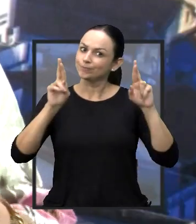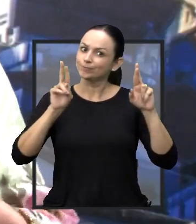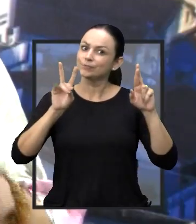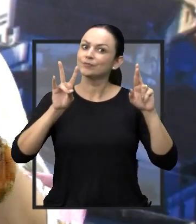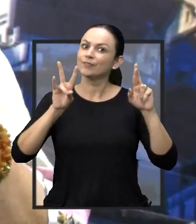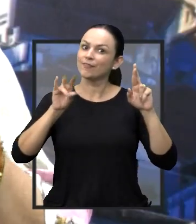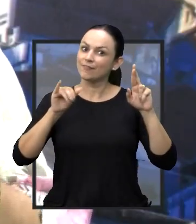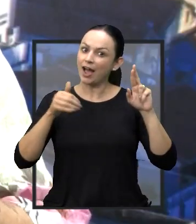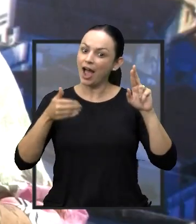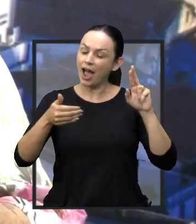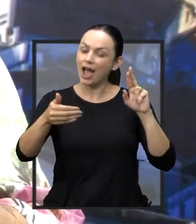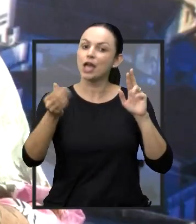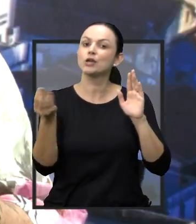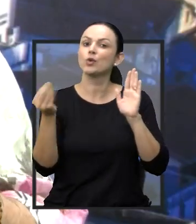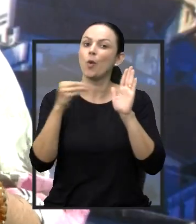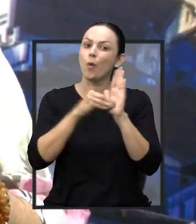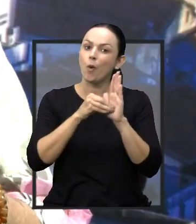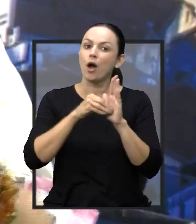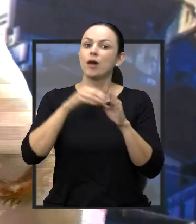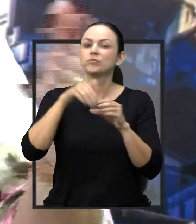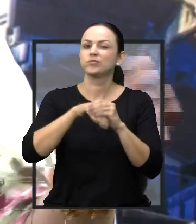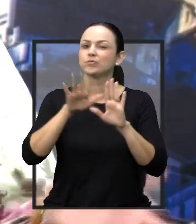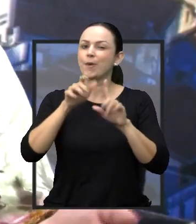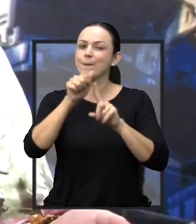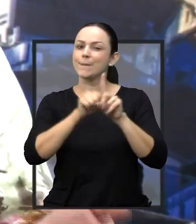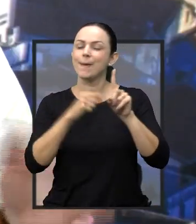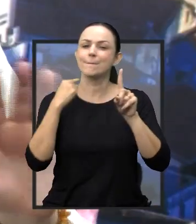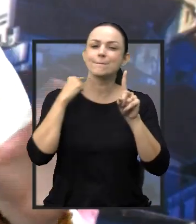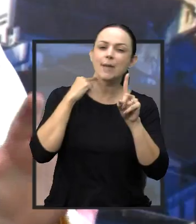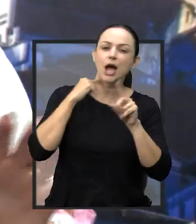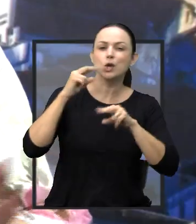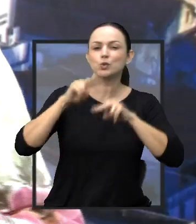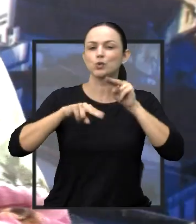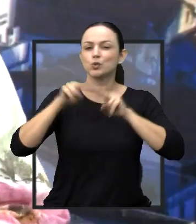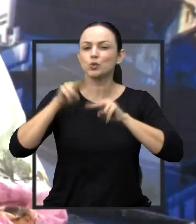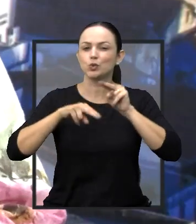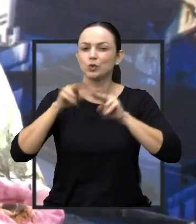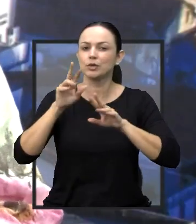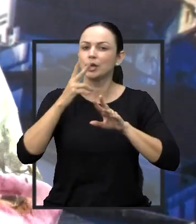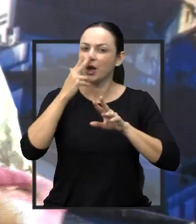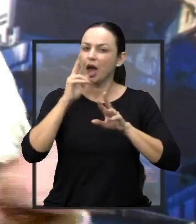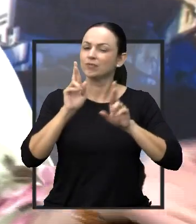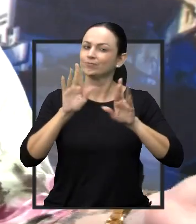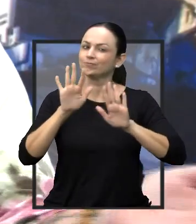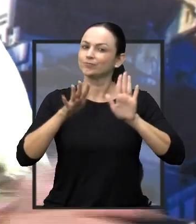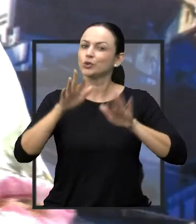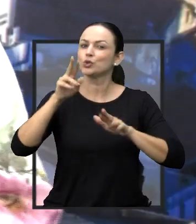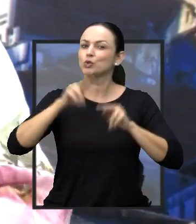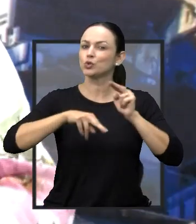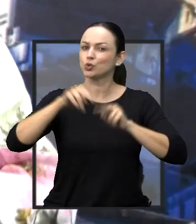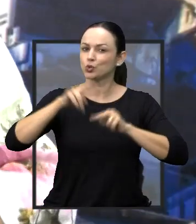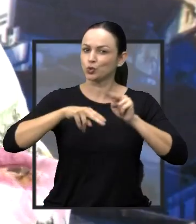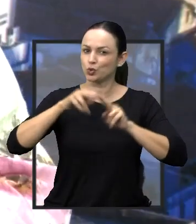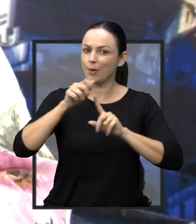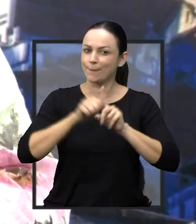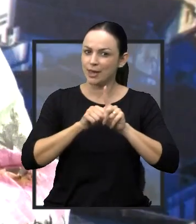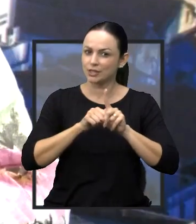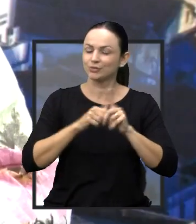ser julgado, ser pautado entre maio e junho. A expectativa é para junho, mesmo